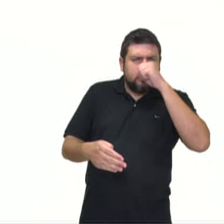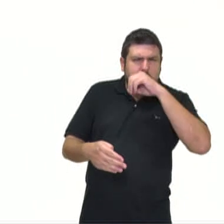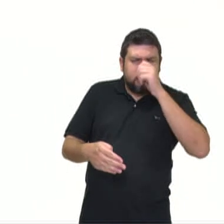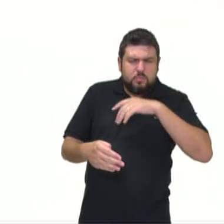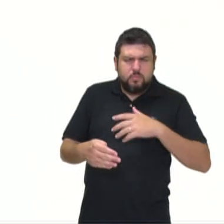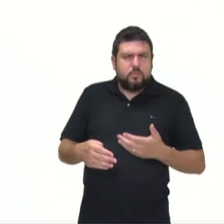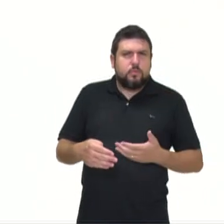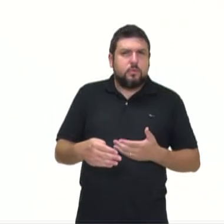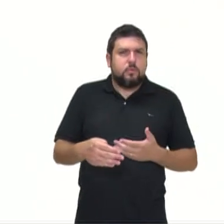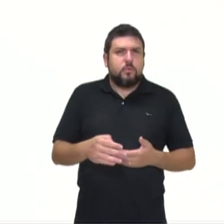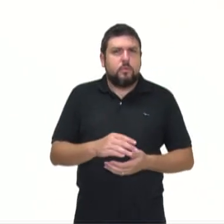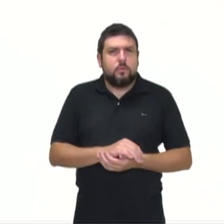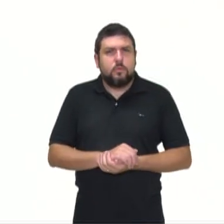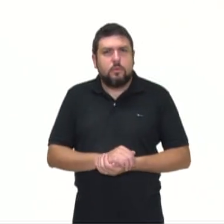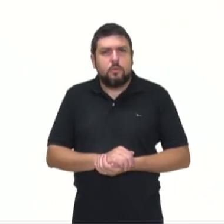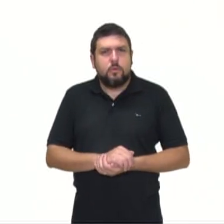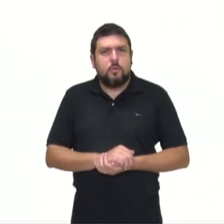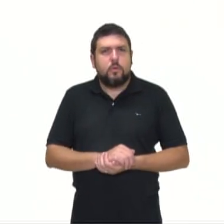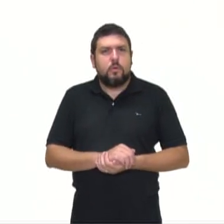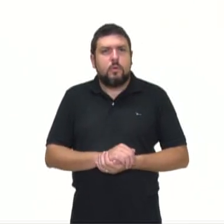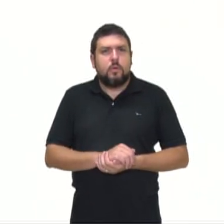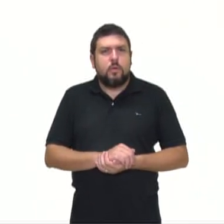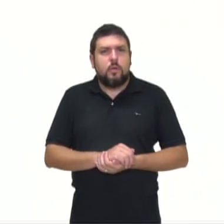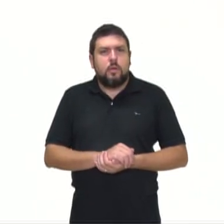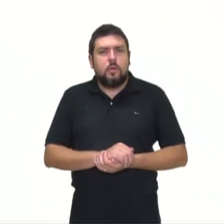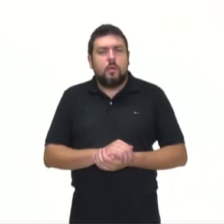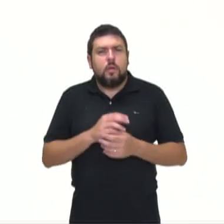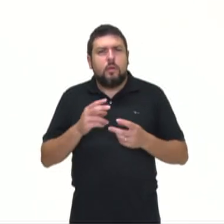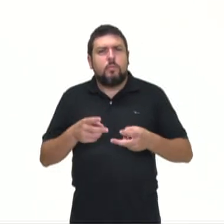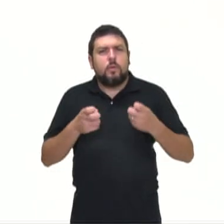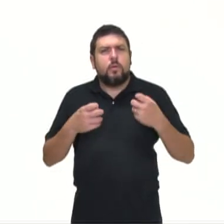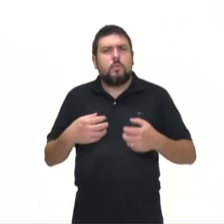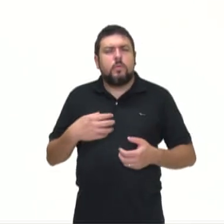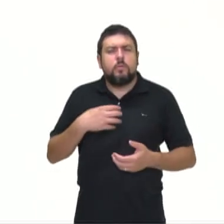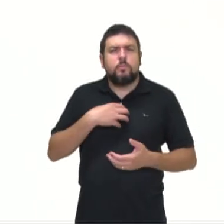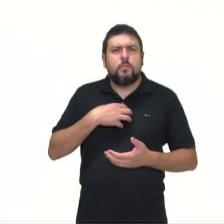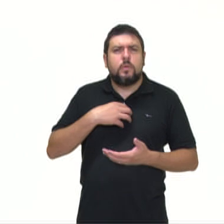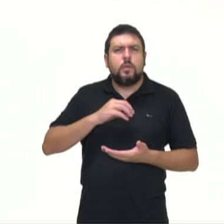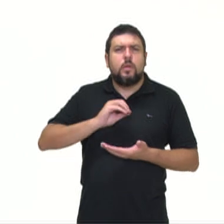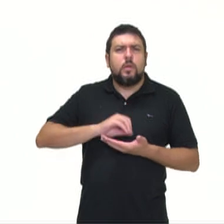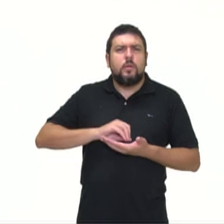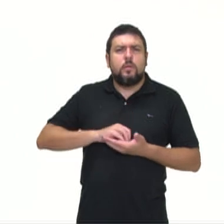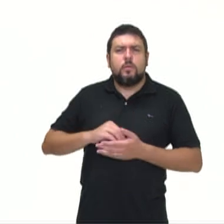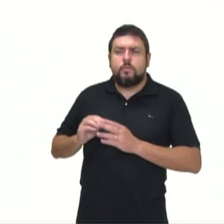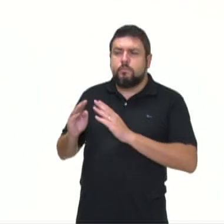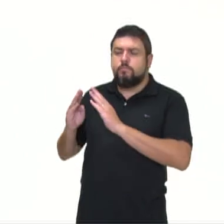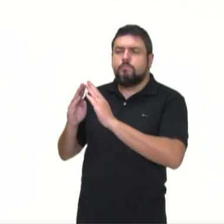antissociais e viu a tamanha falta que fazia aquele lar.